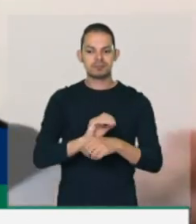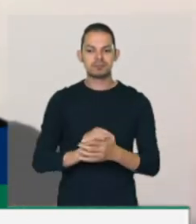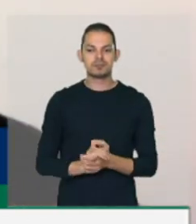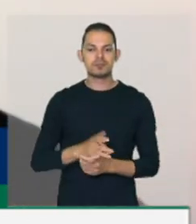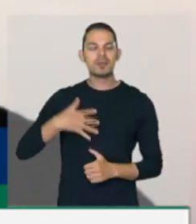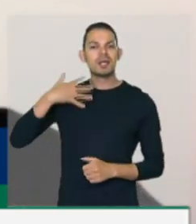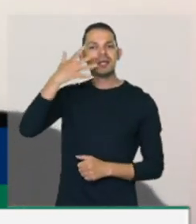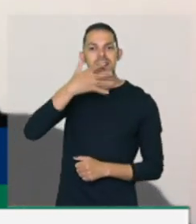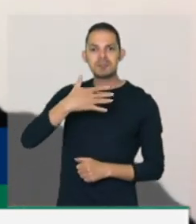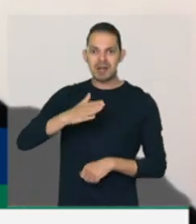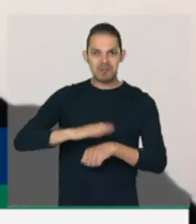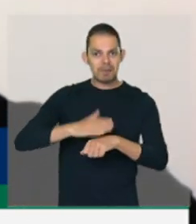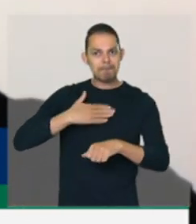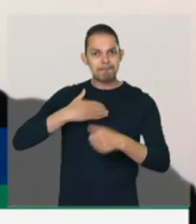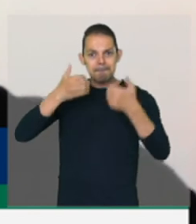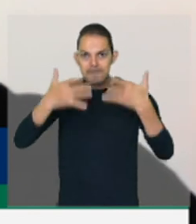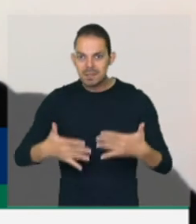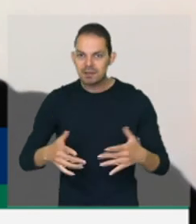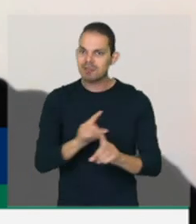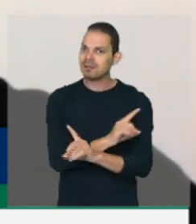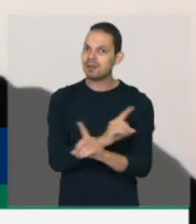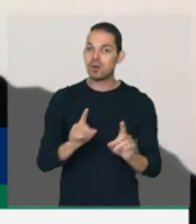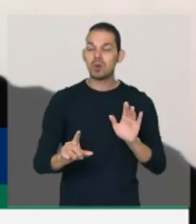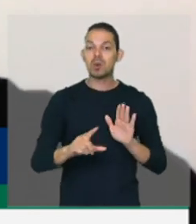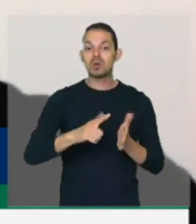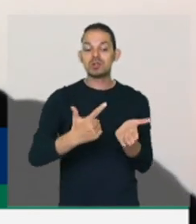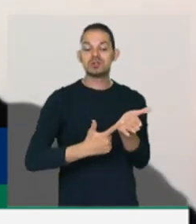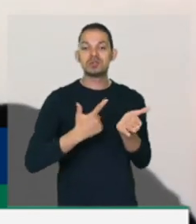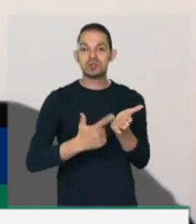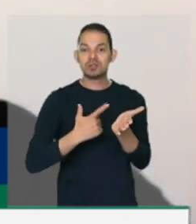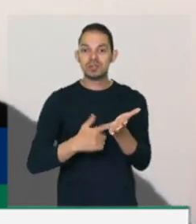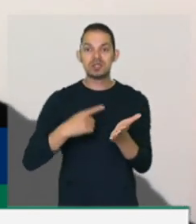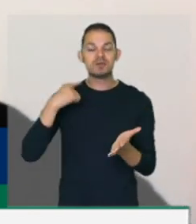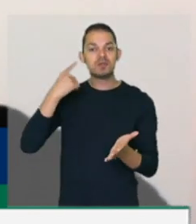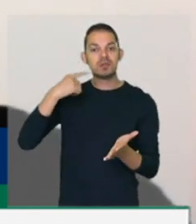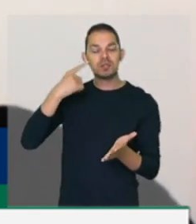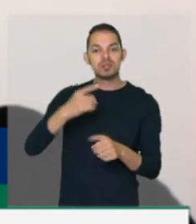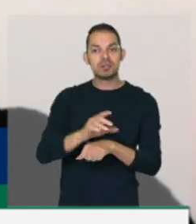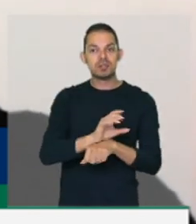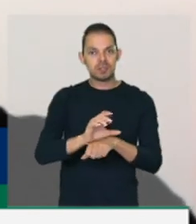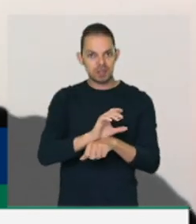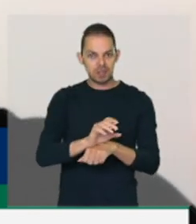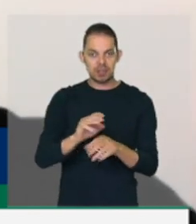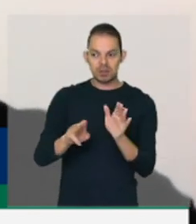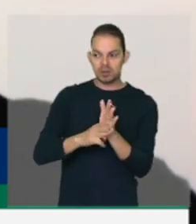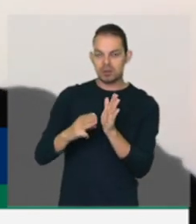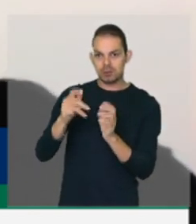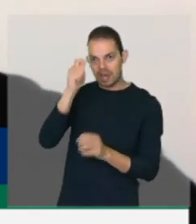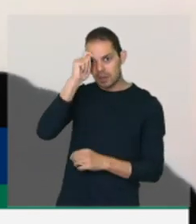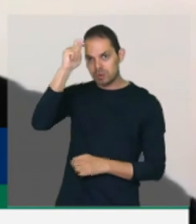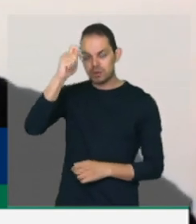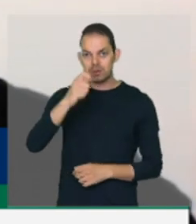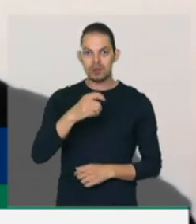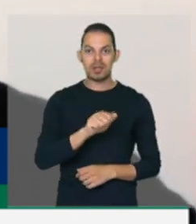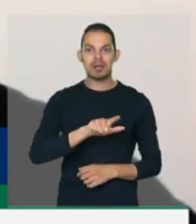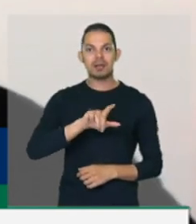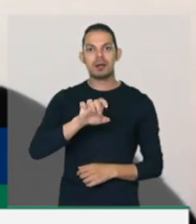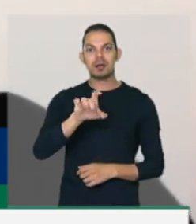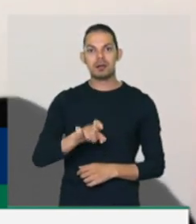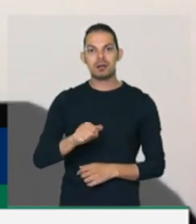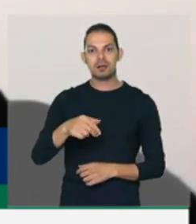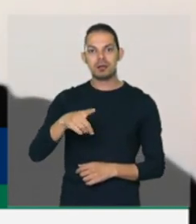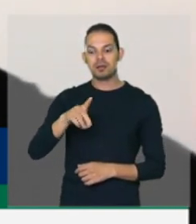palavras, presidente, não são minhas. São de um livro de direito constitucional do senhor excelentíssimo ministro Alexandre de Moraes. Antes de iniciar esse